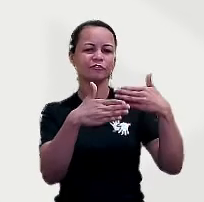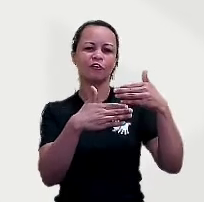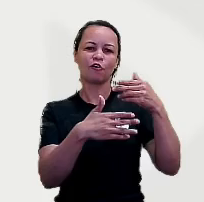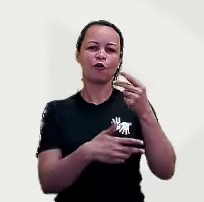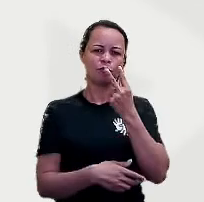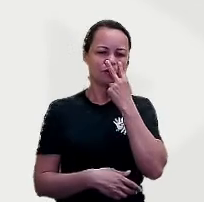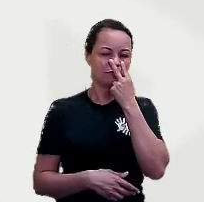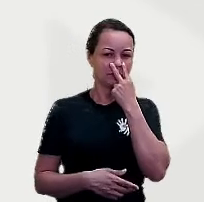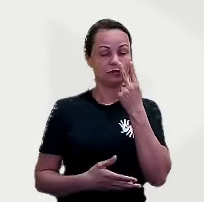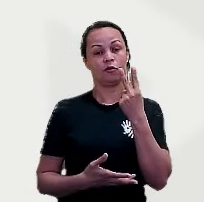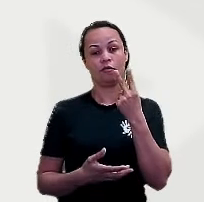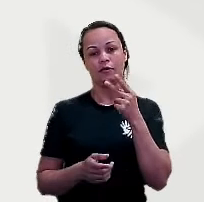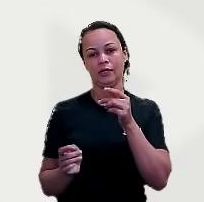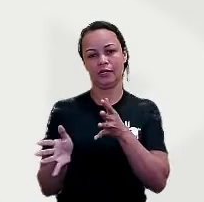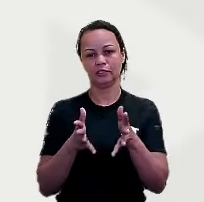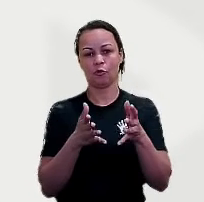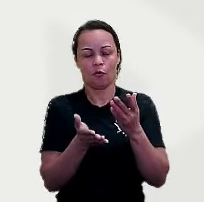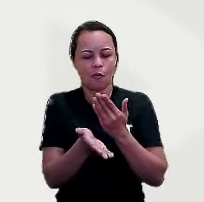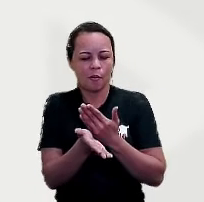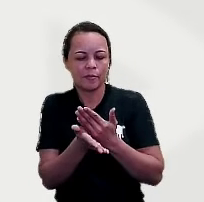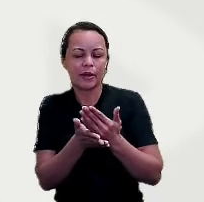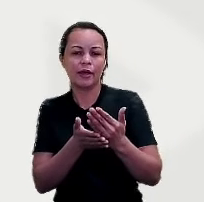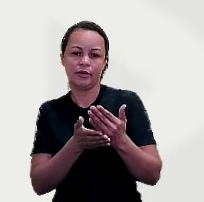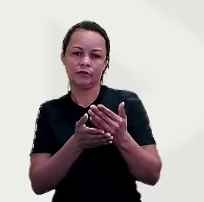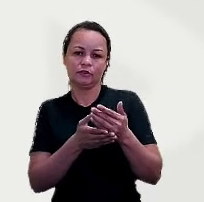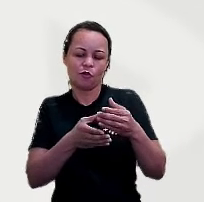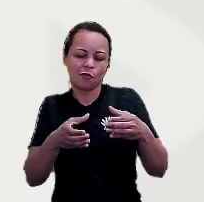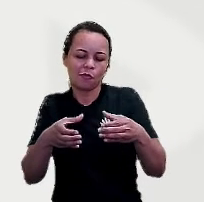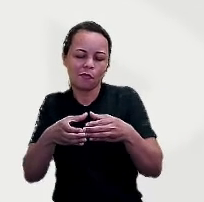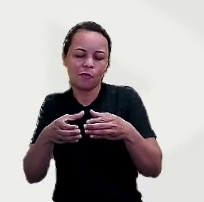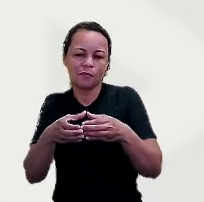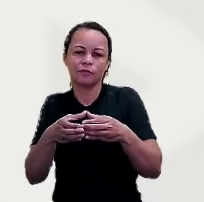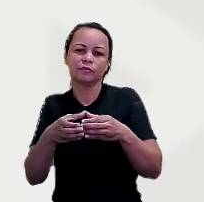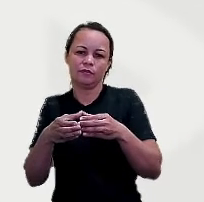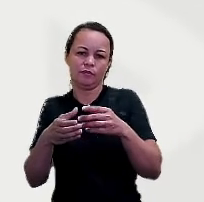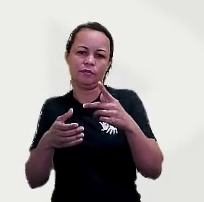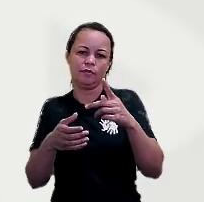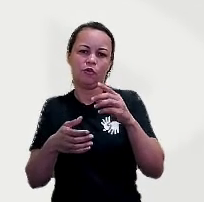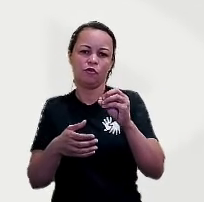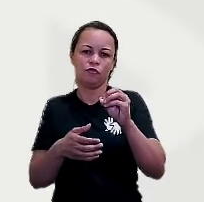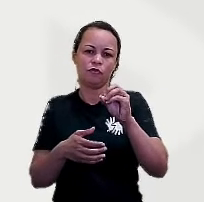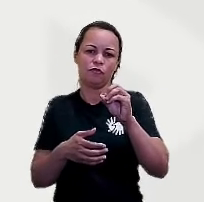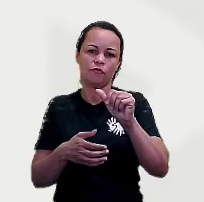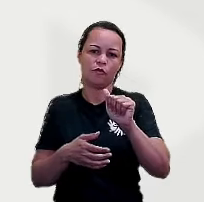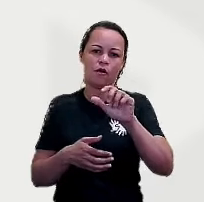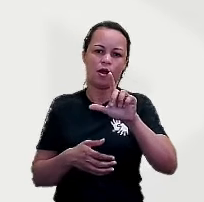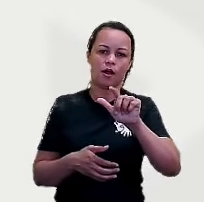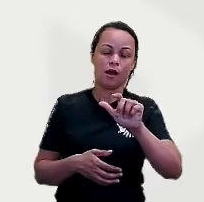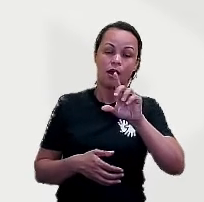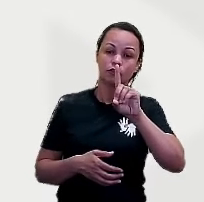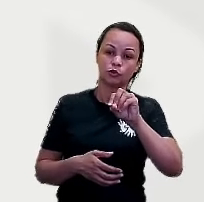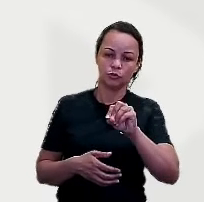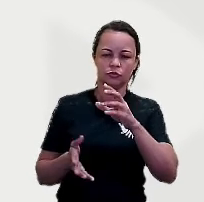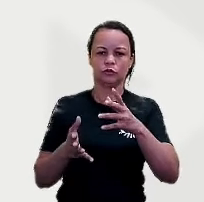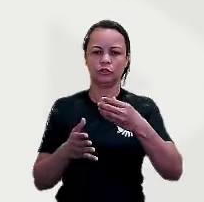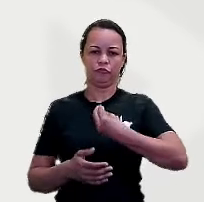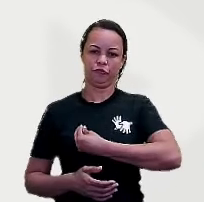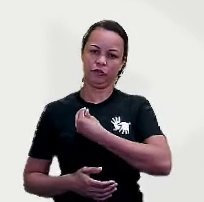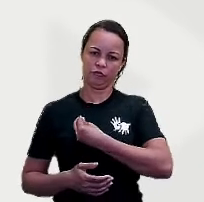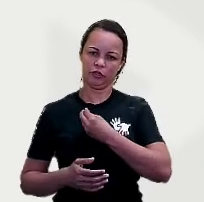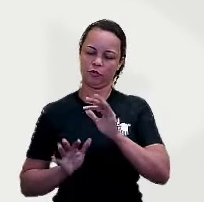fundação. Ela começa como um pequeno povoadozinho, um aldeamento, onde vivia uma